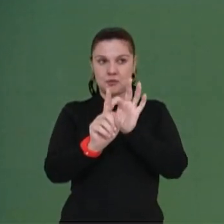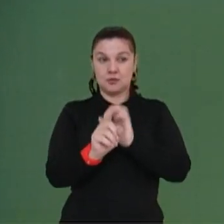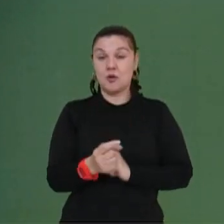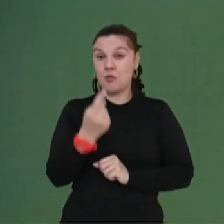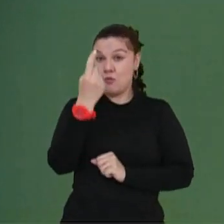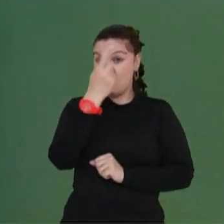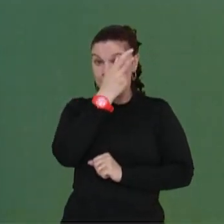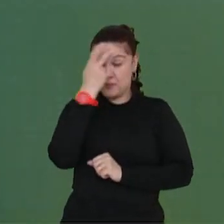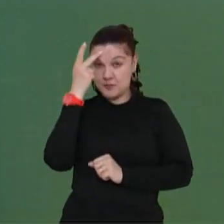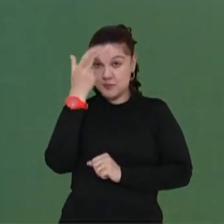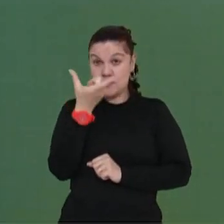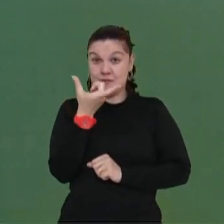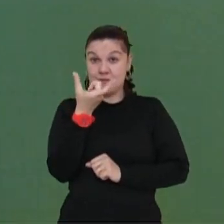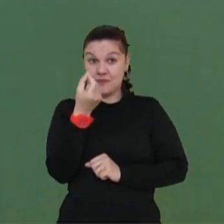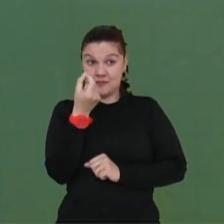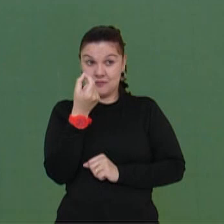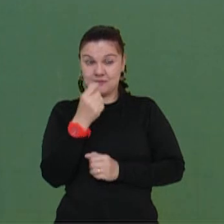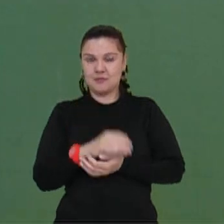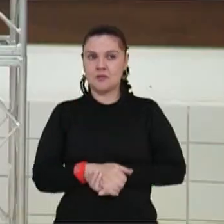20.